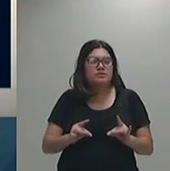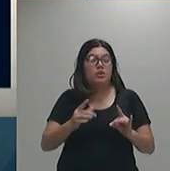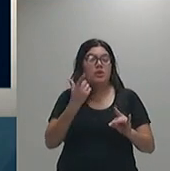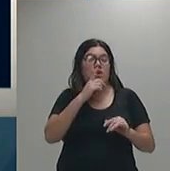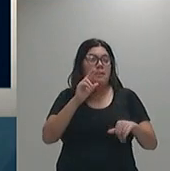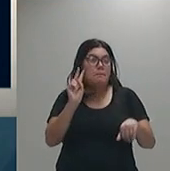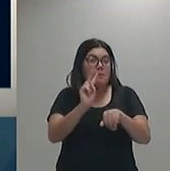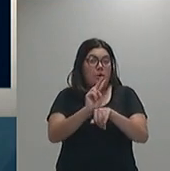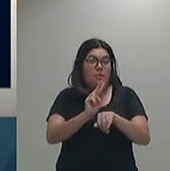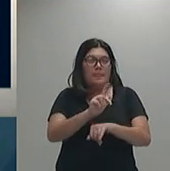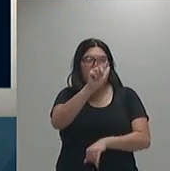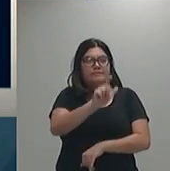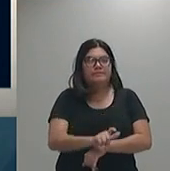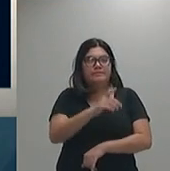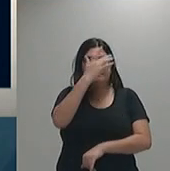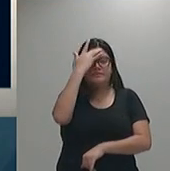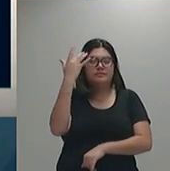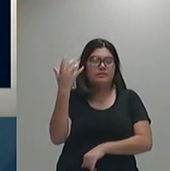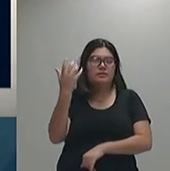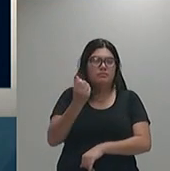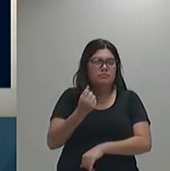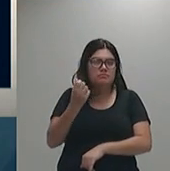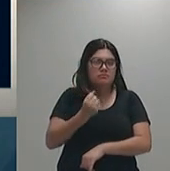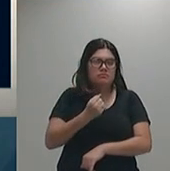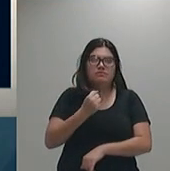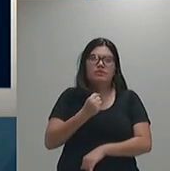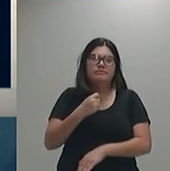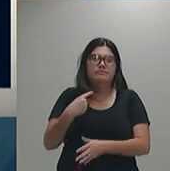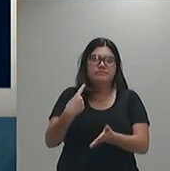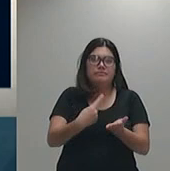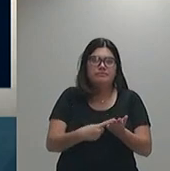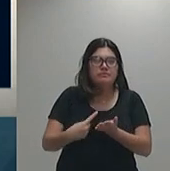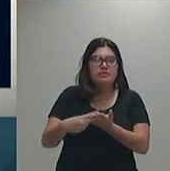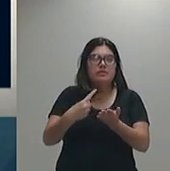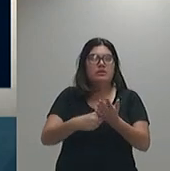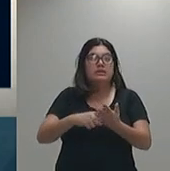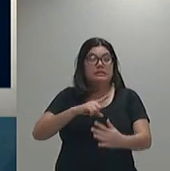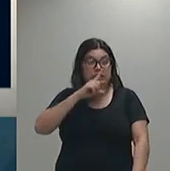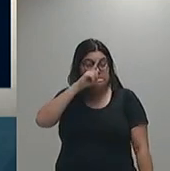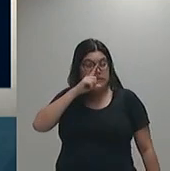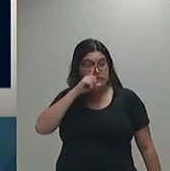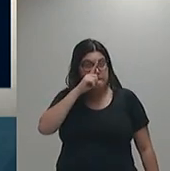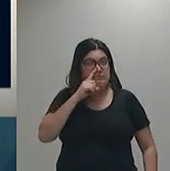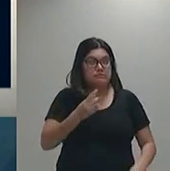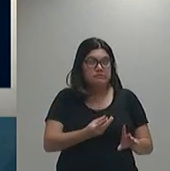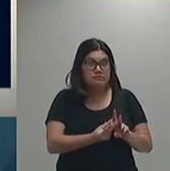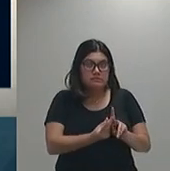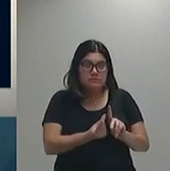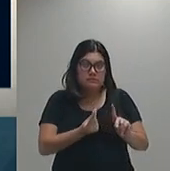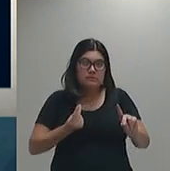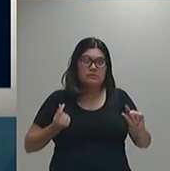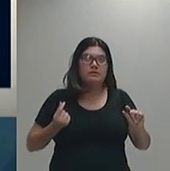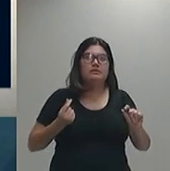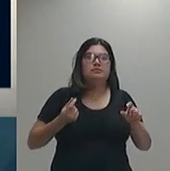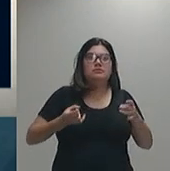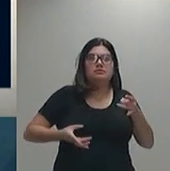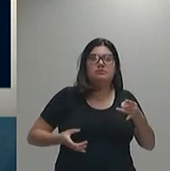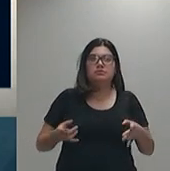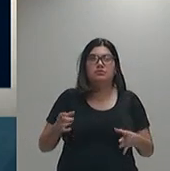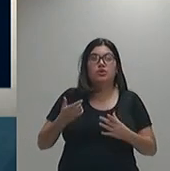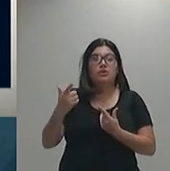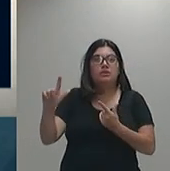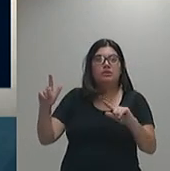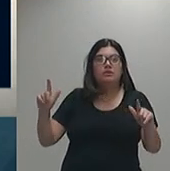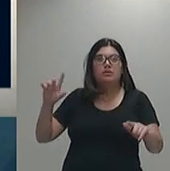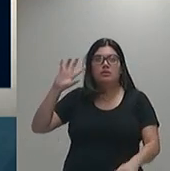beneficiário em pé e o denominado é risco de desamparo aludido em tantas decisões